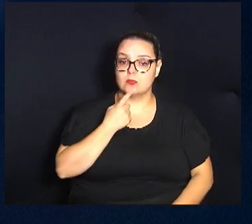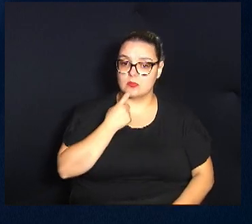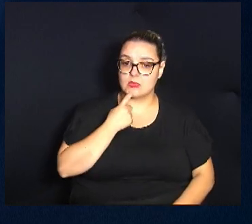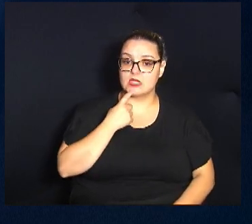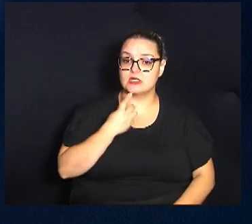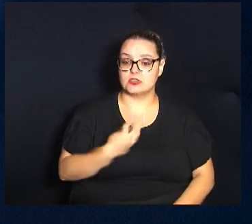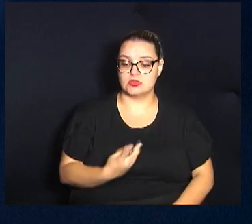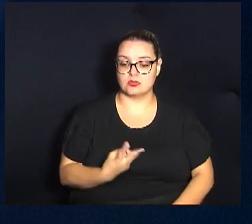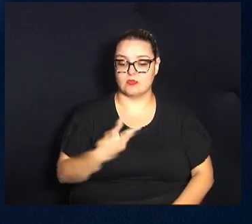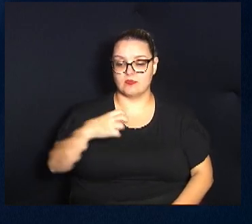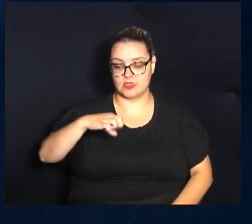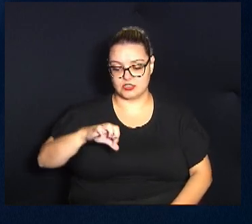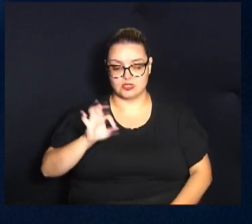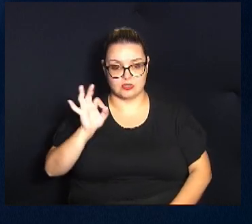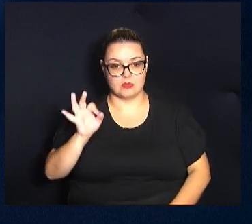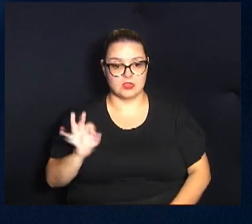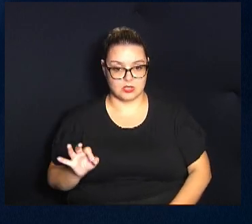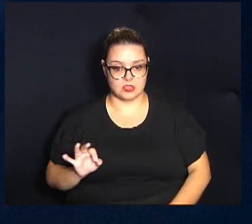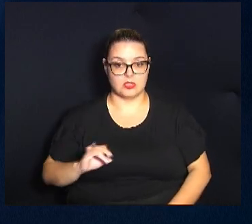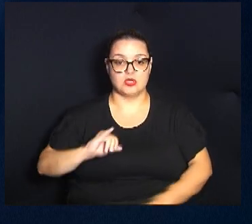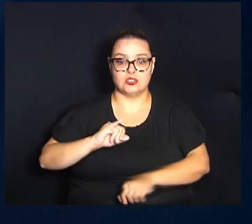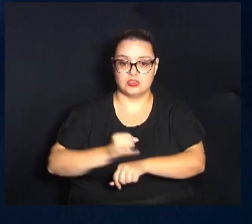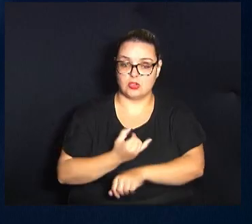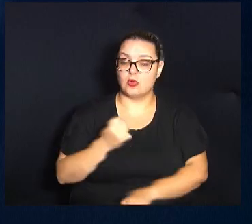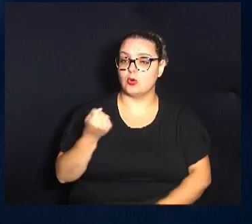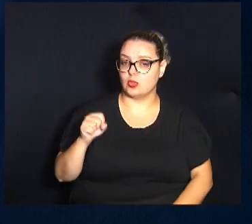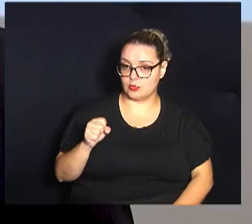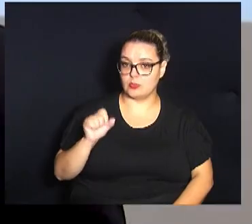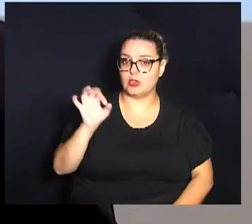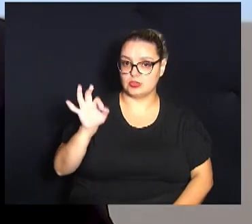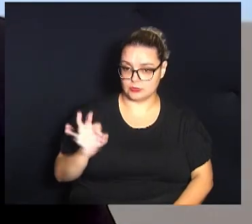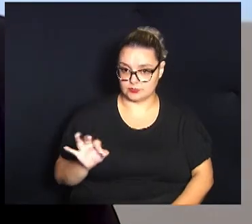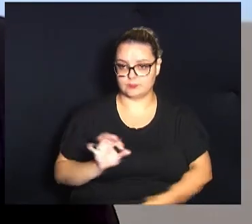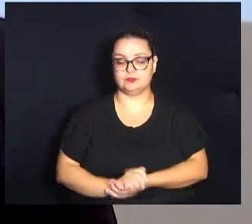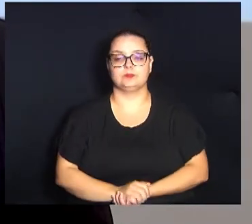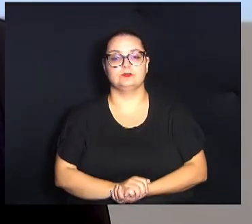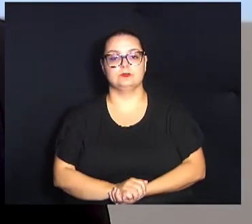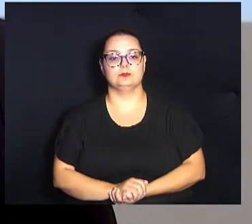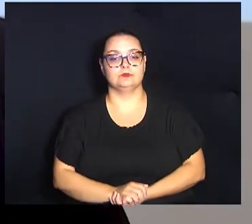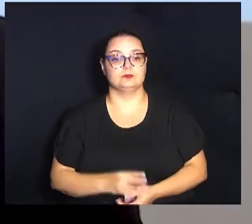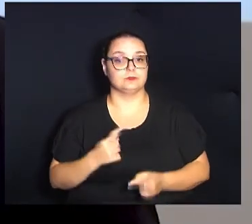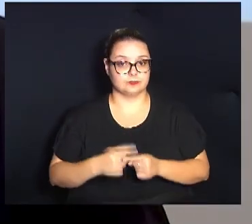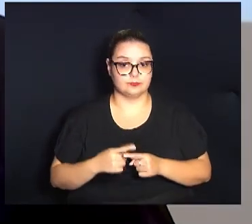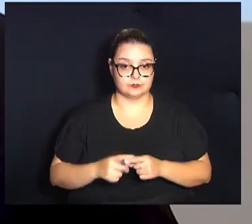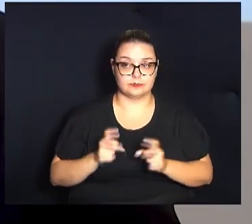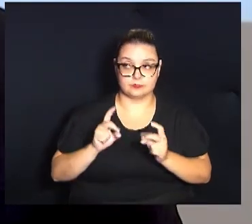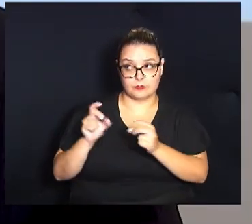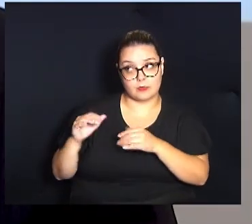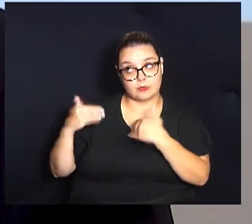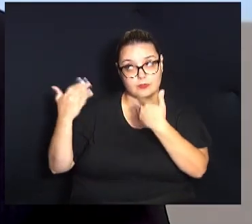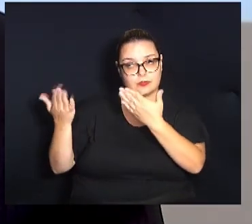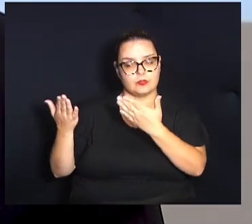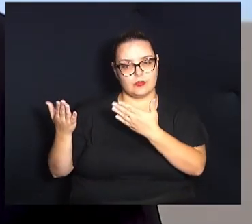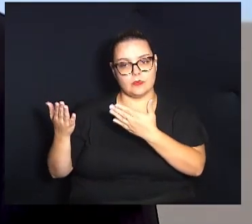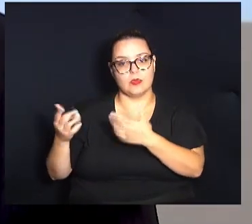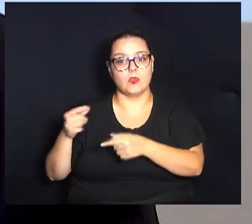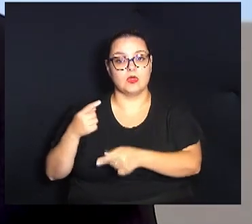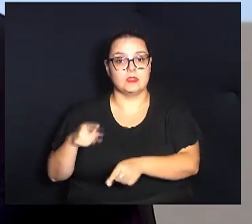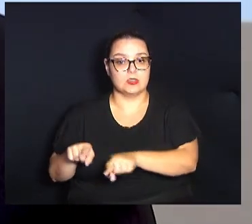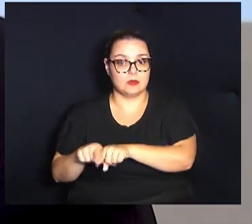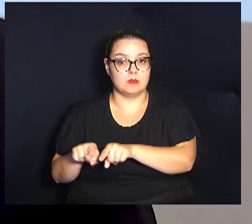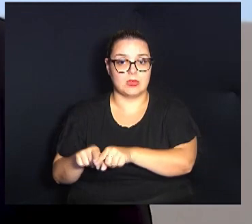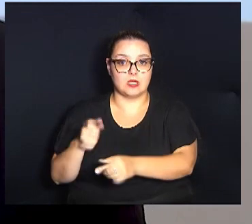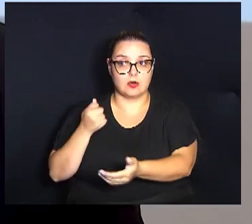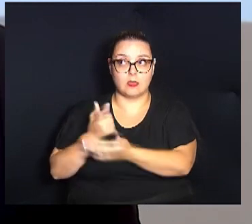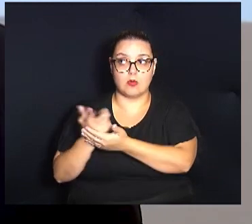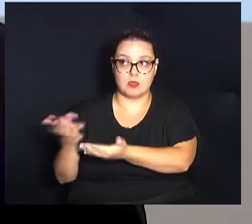com 29% e Jaguariúna, com 8%. Porque tanto exportação quanto importação, os grandes